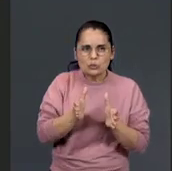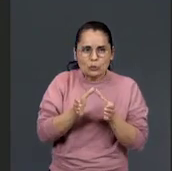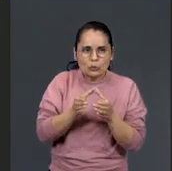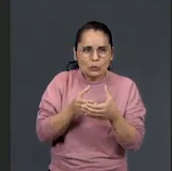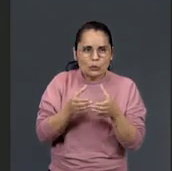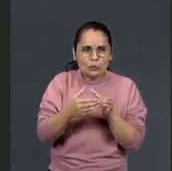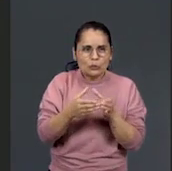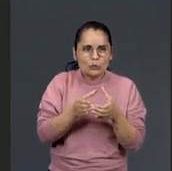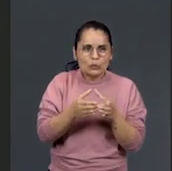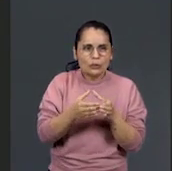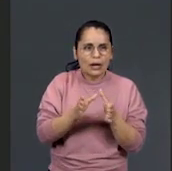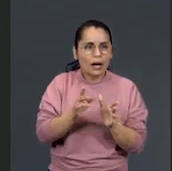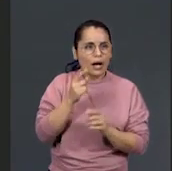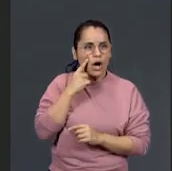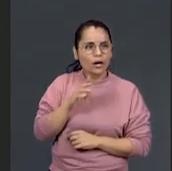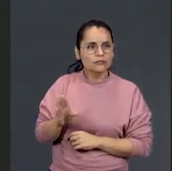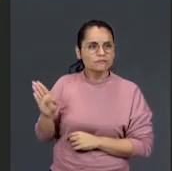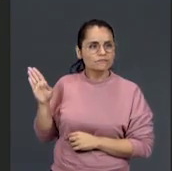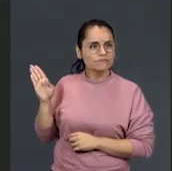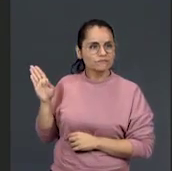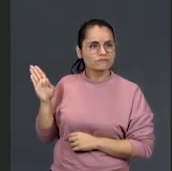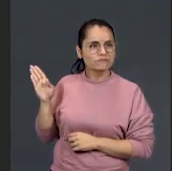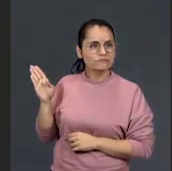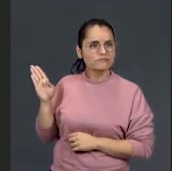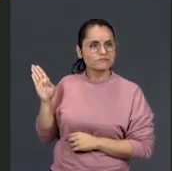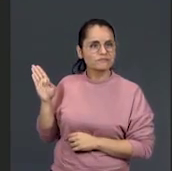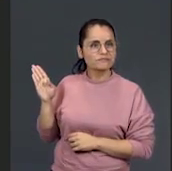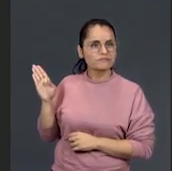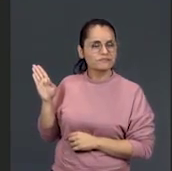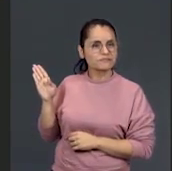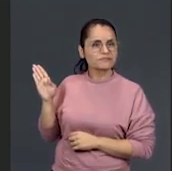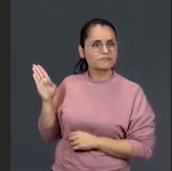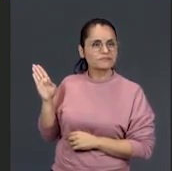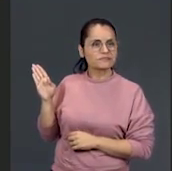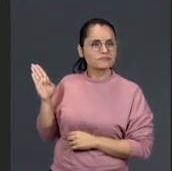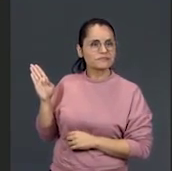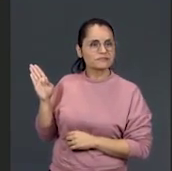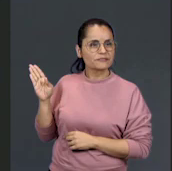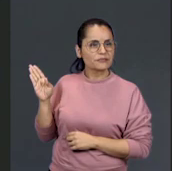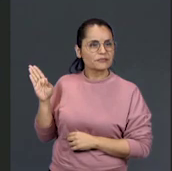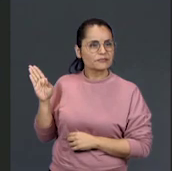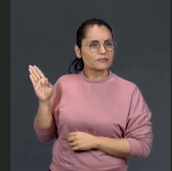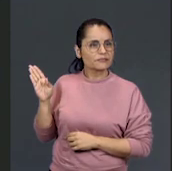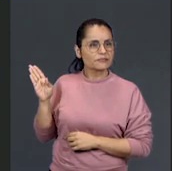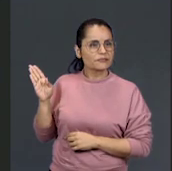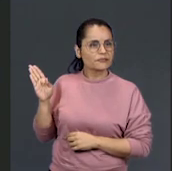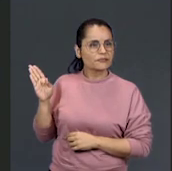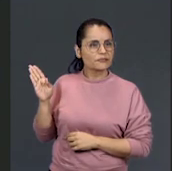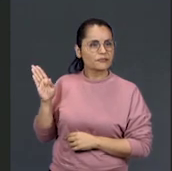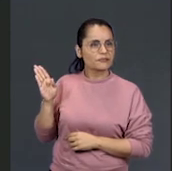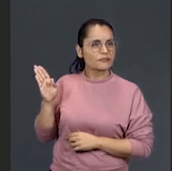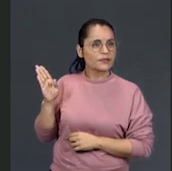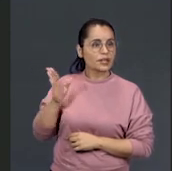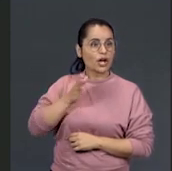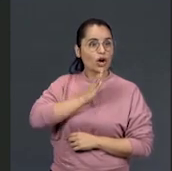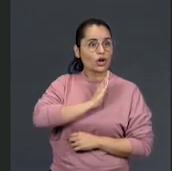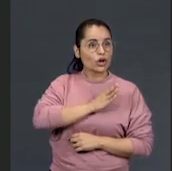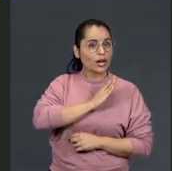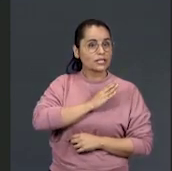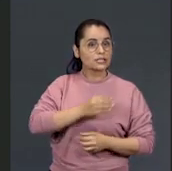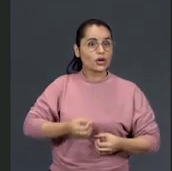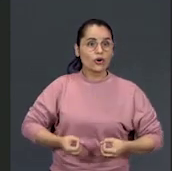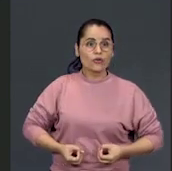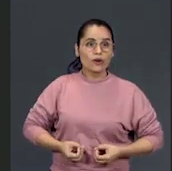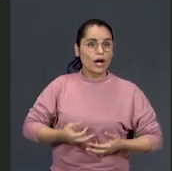tá? Aqui, olha, ânus, poros genitais, ovário, tá, gente? Coração, olha que